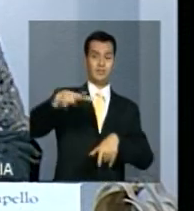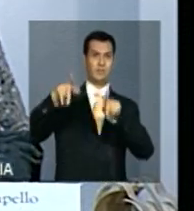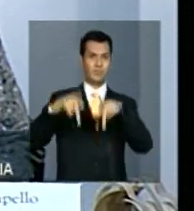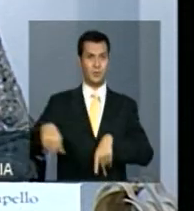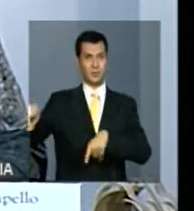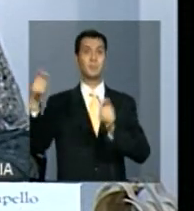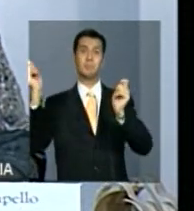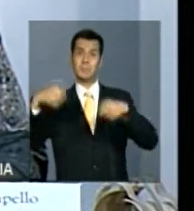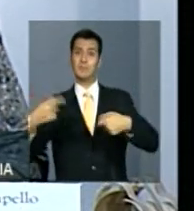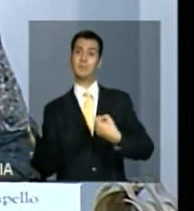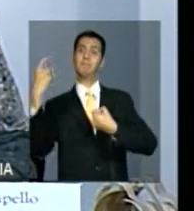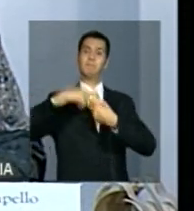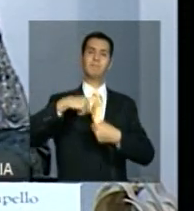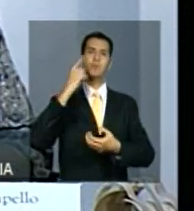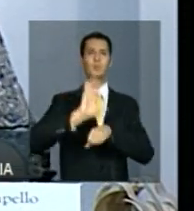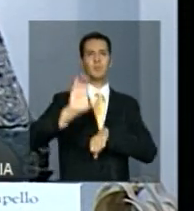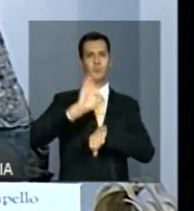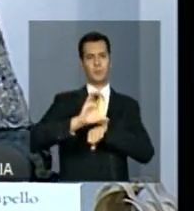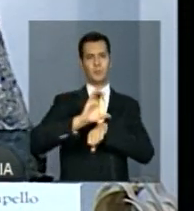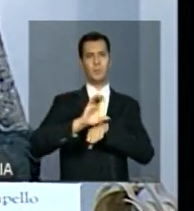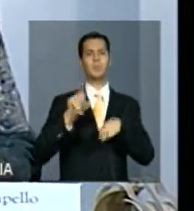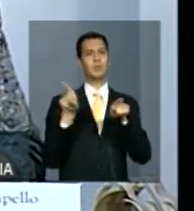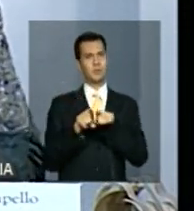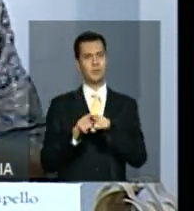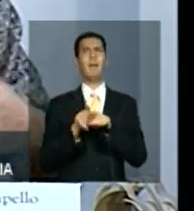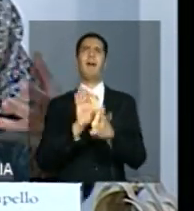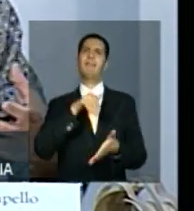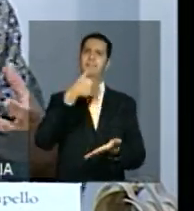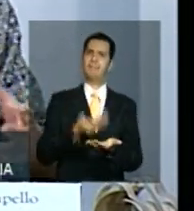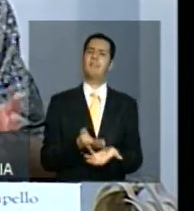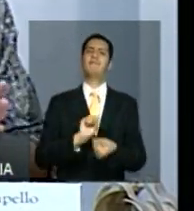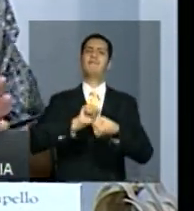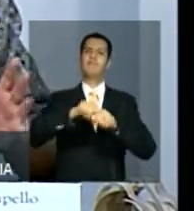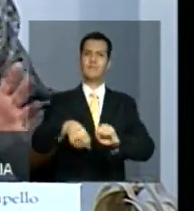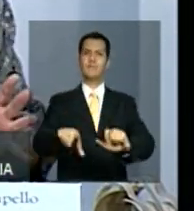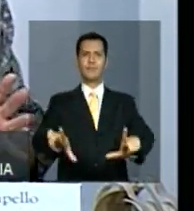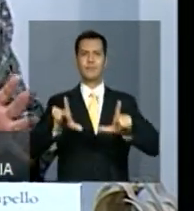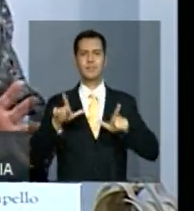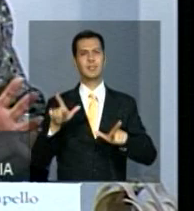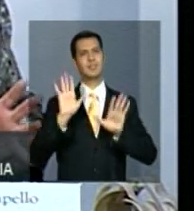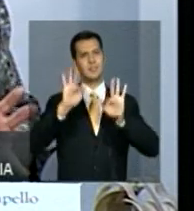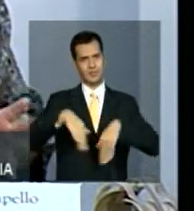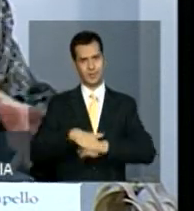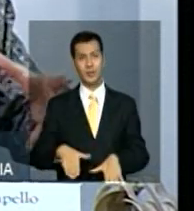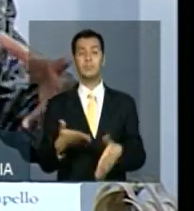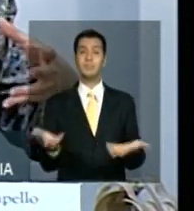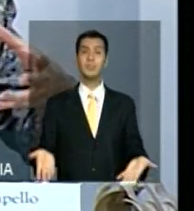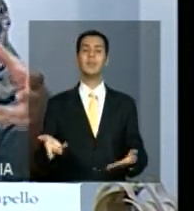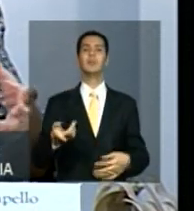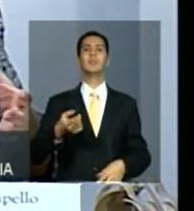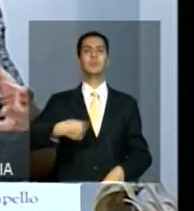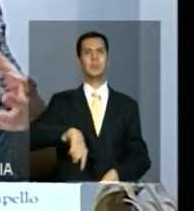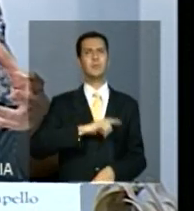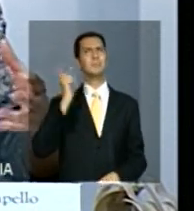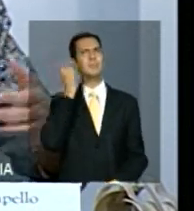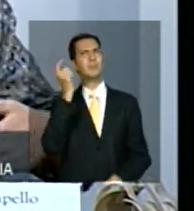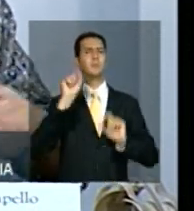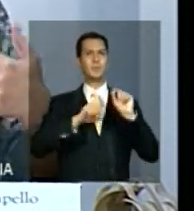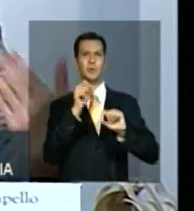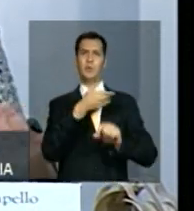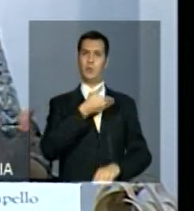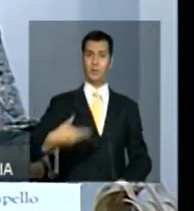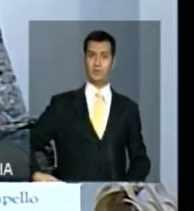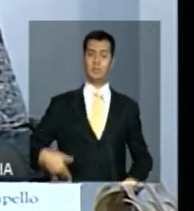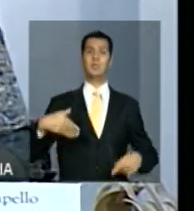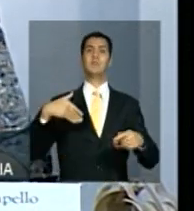cursos de qualificação como Aproveite os cursos complete então a ideia de buscativa que é o estado tem que se mobilizar